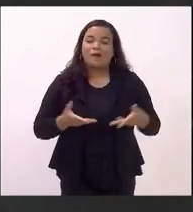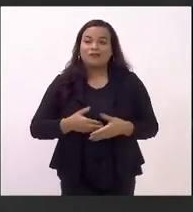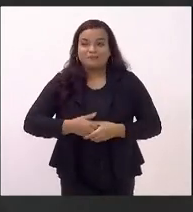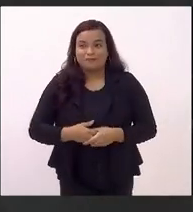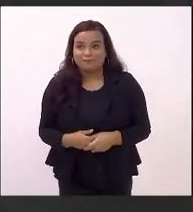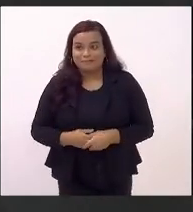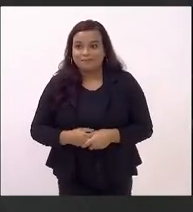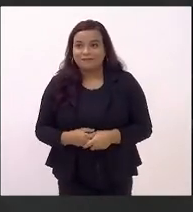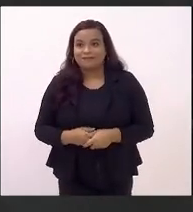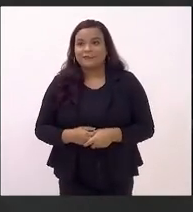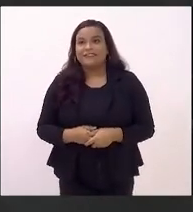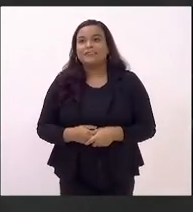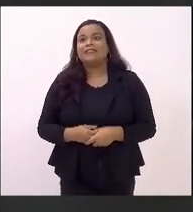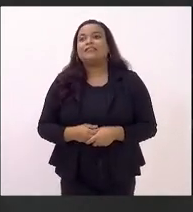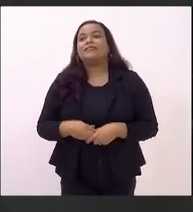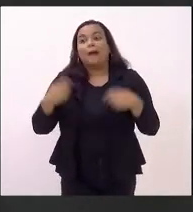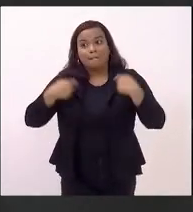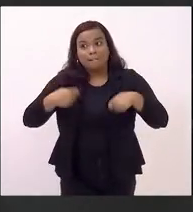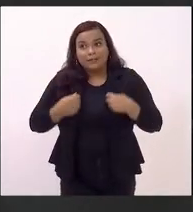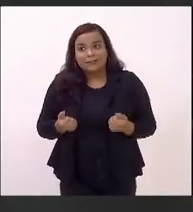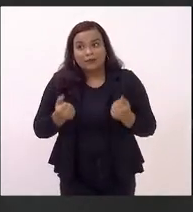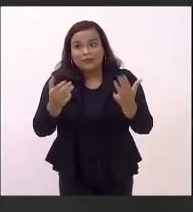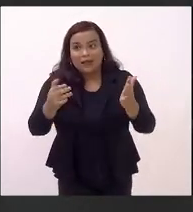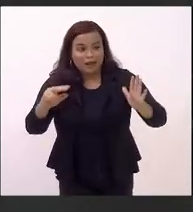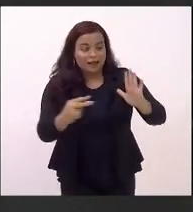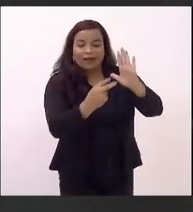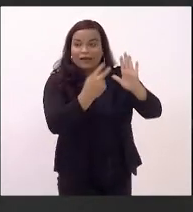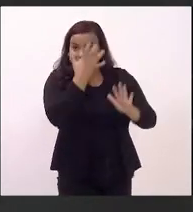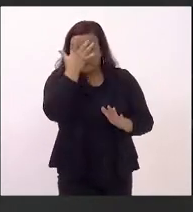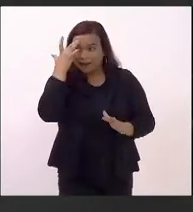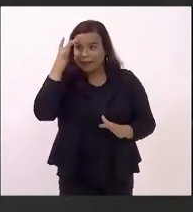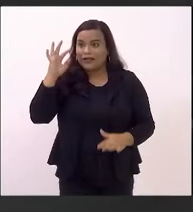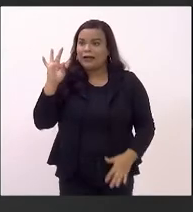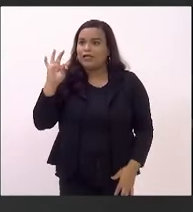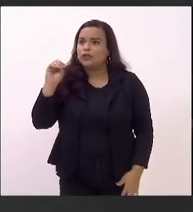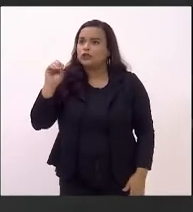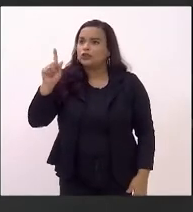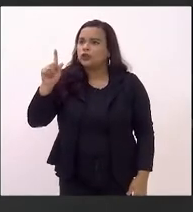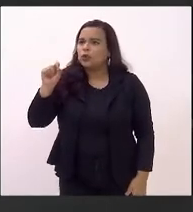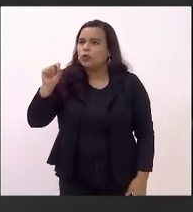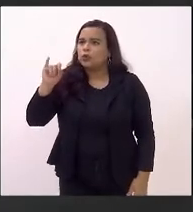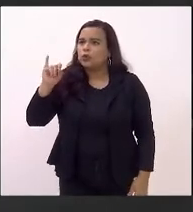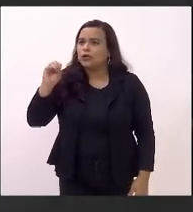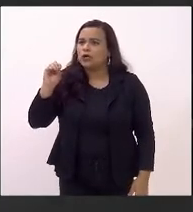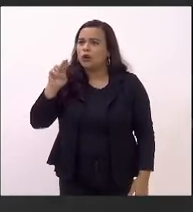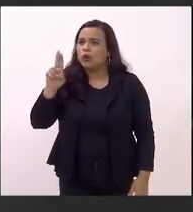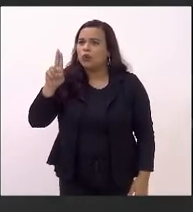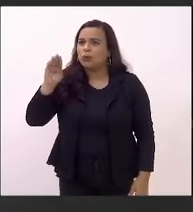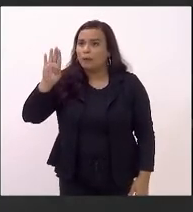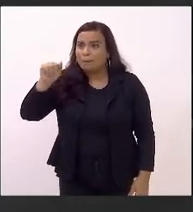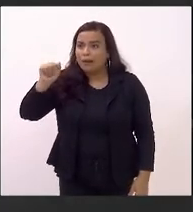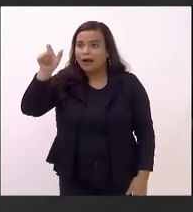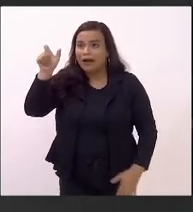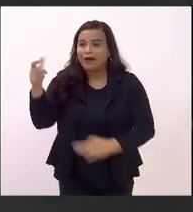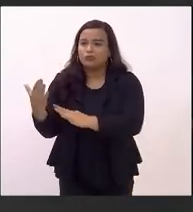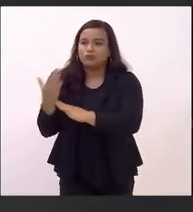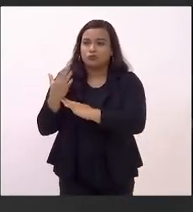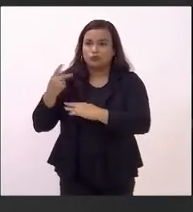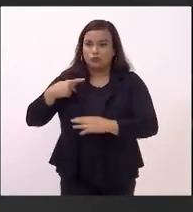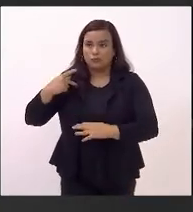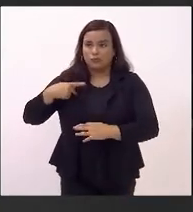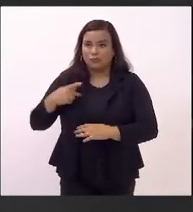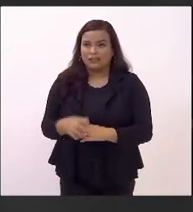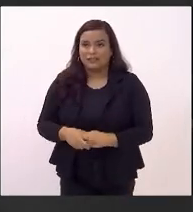Teria que aqui reconhecer uma pessoa que não está entre nós, que é o Togo Yoruba, que é quem me pega e me leva para